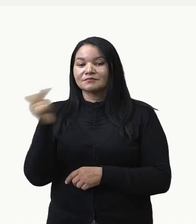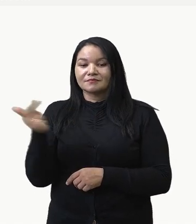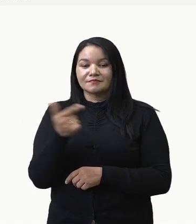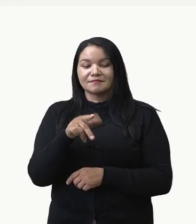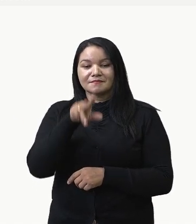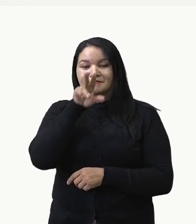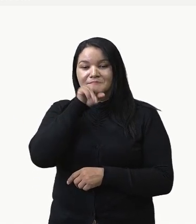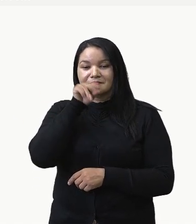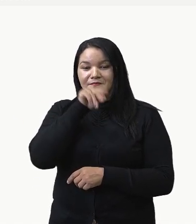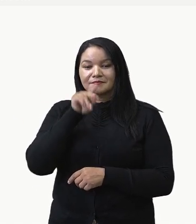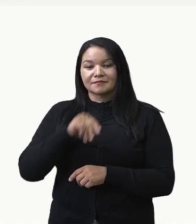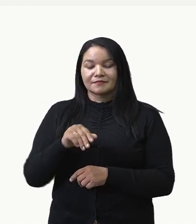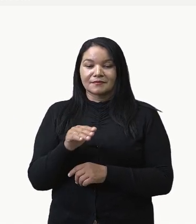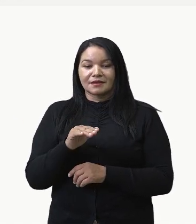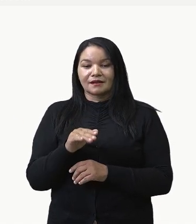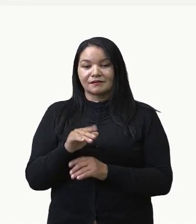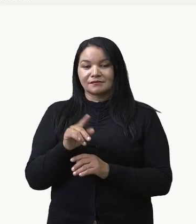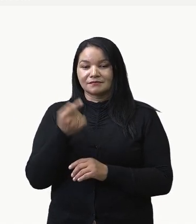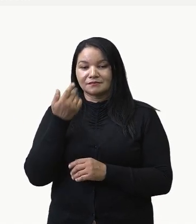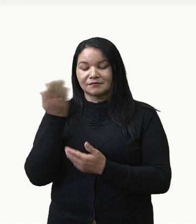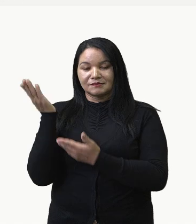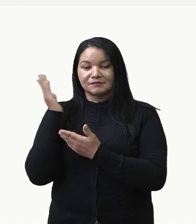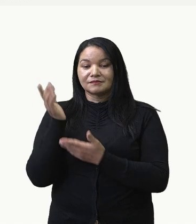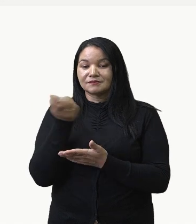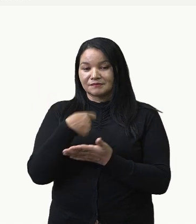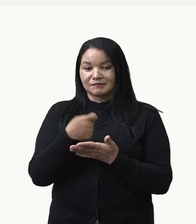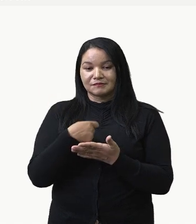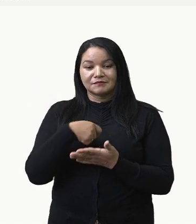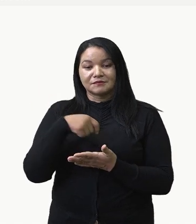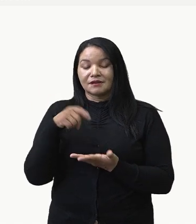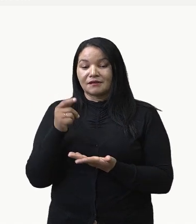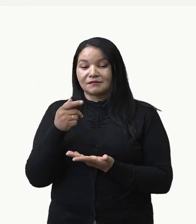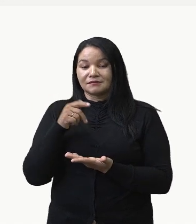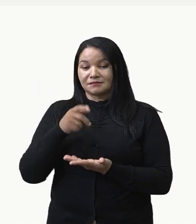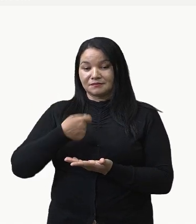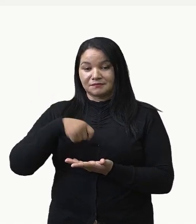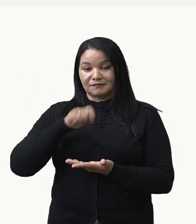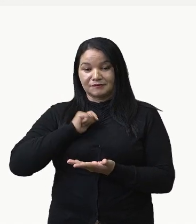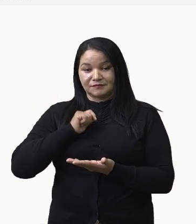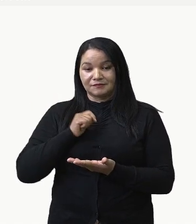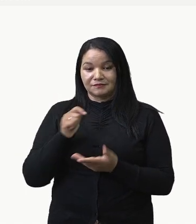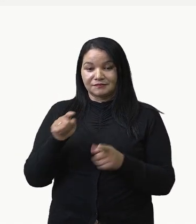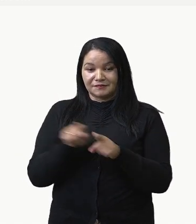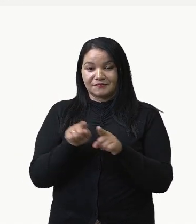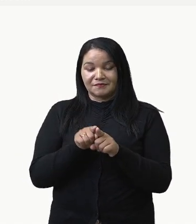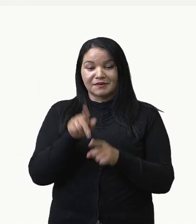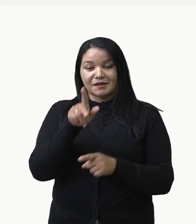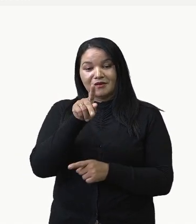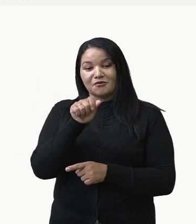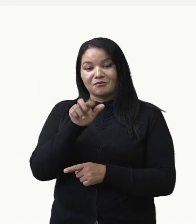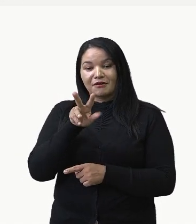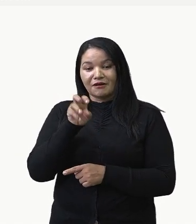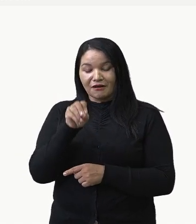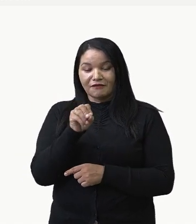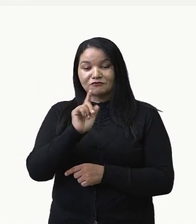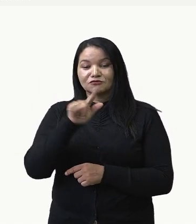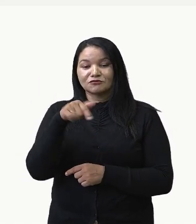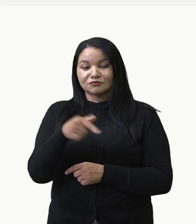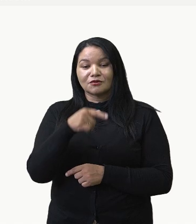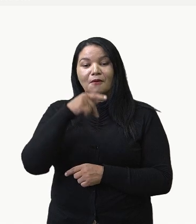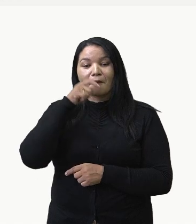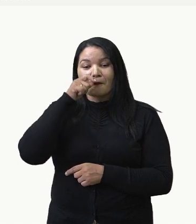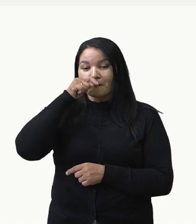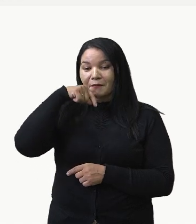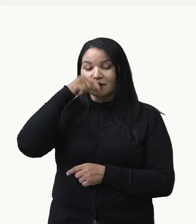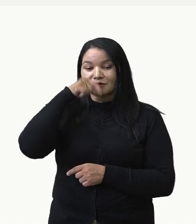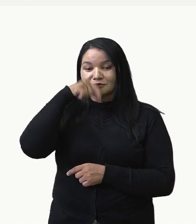caseir pabo esse daqui nós bem conhecemos no fim do ano no natal não é isso peru